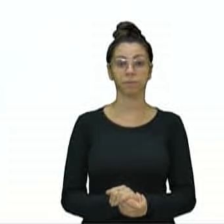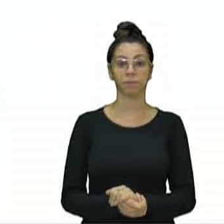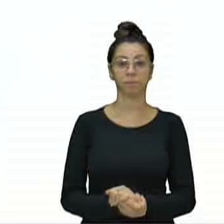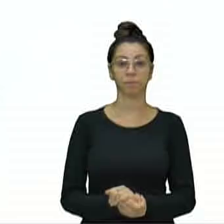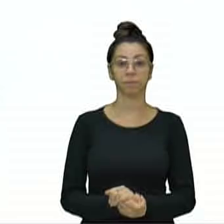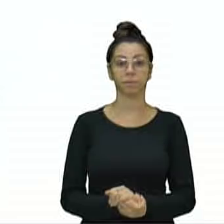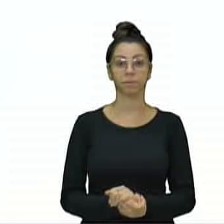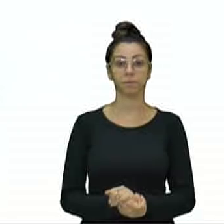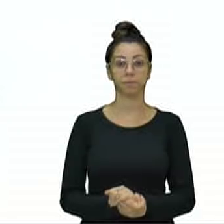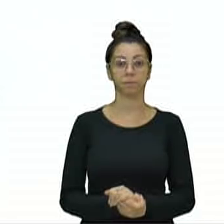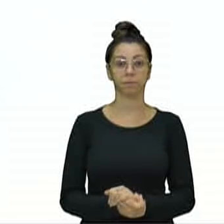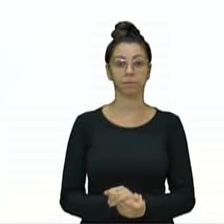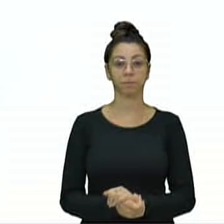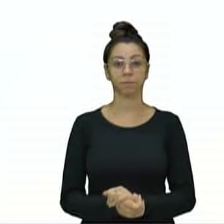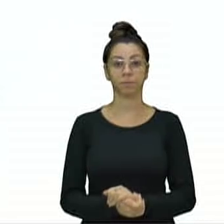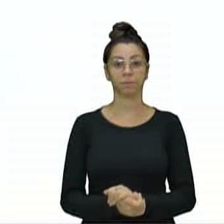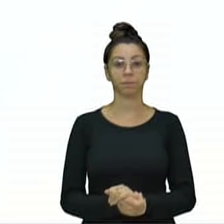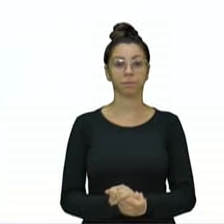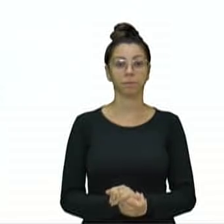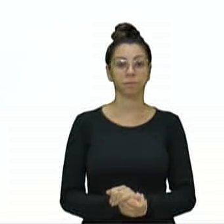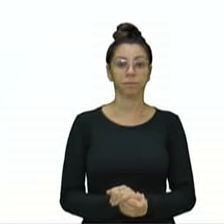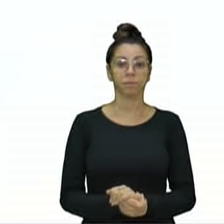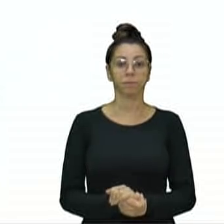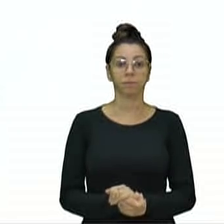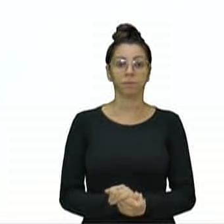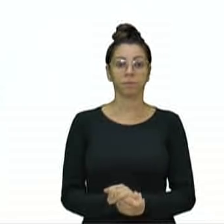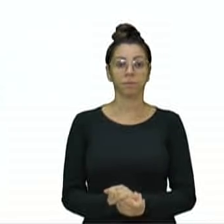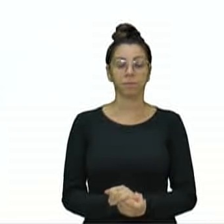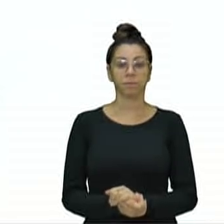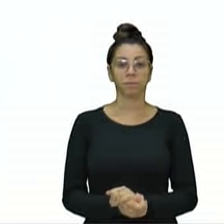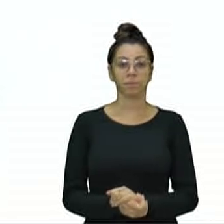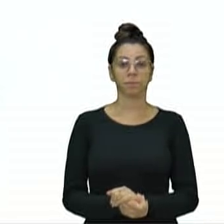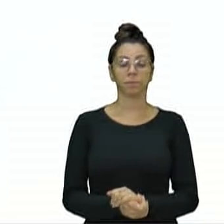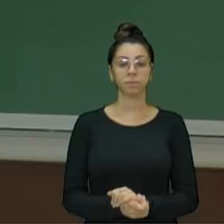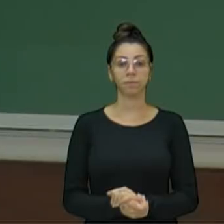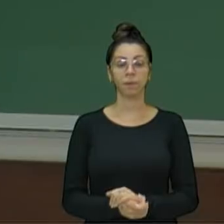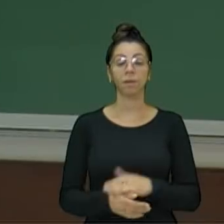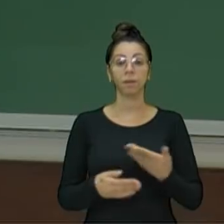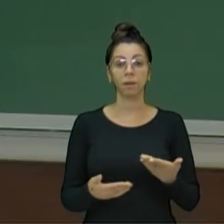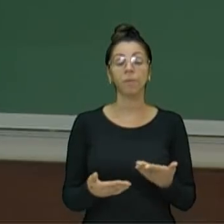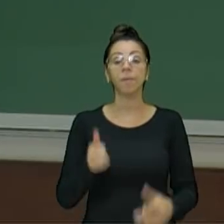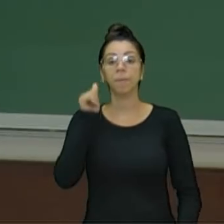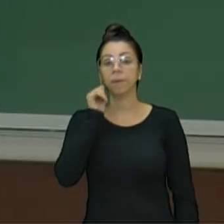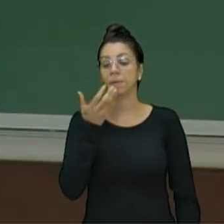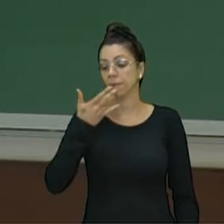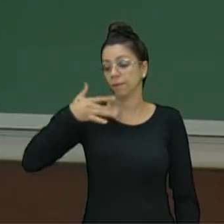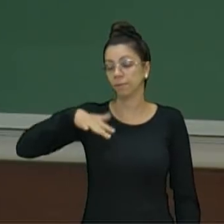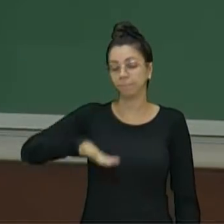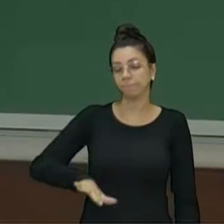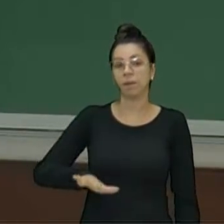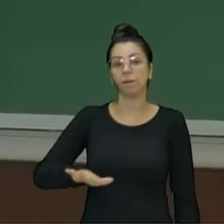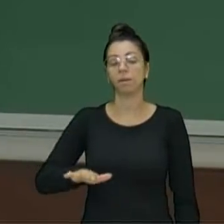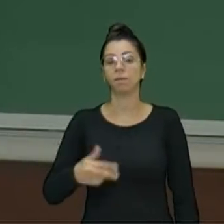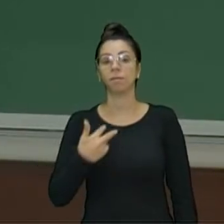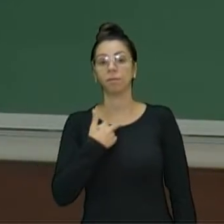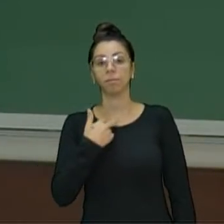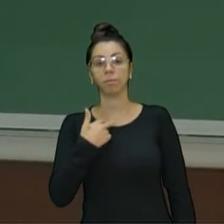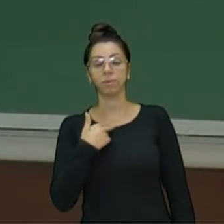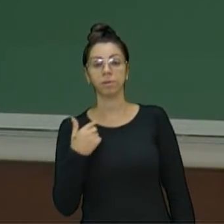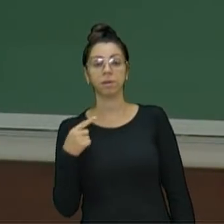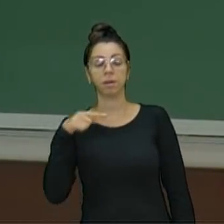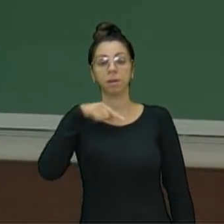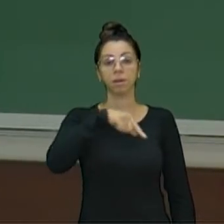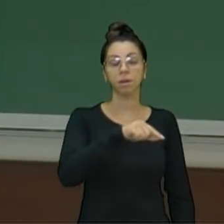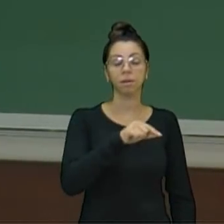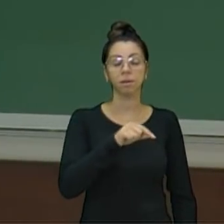up and watch TV. Então, vejam aqui, ó, quando a Savita era criança, ela não podia ir para a cama tarde, mas